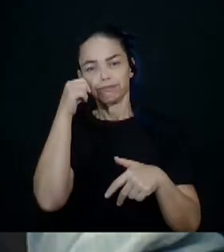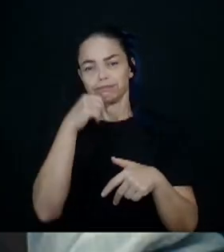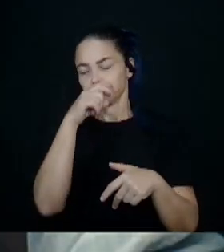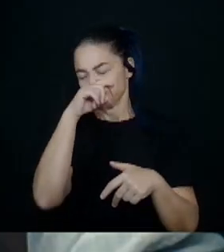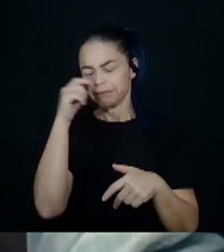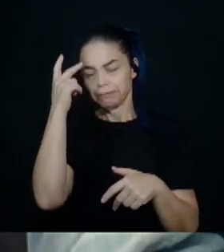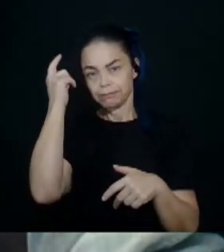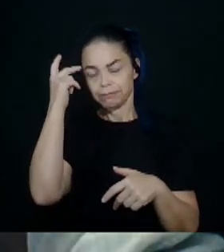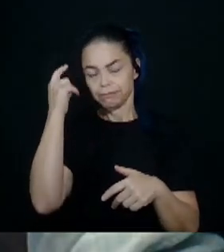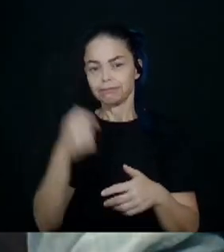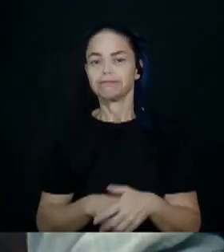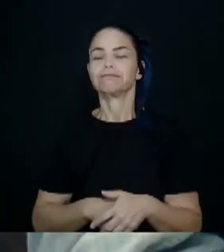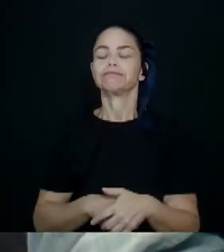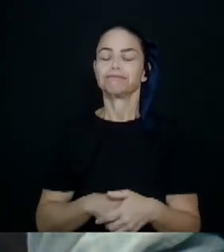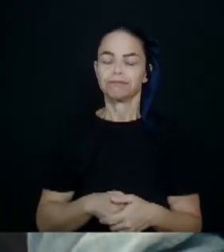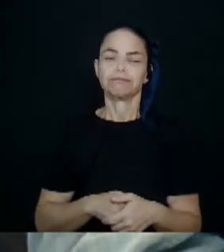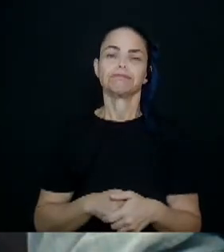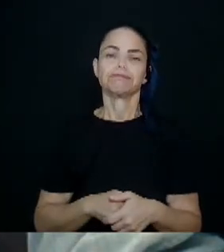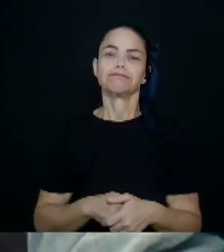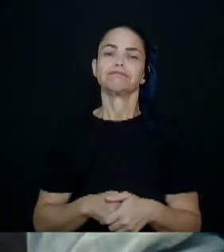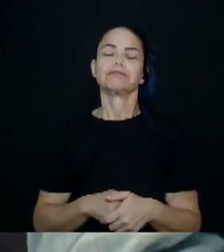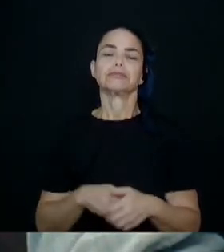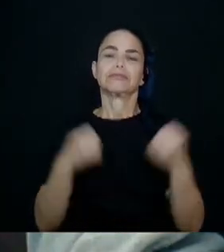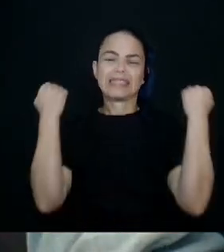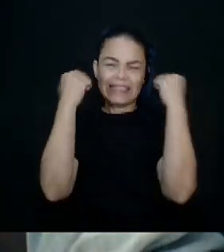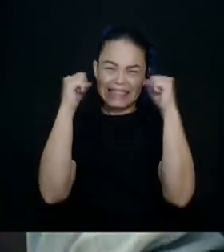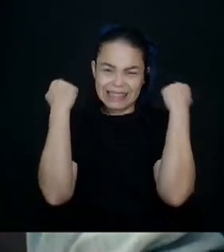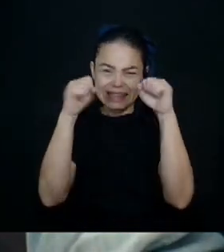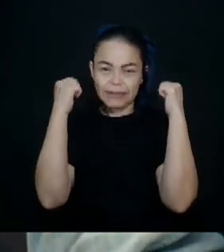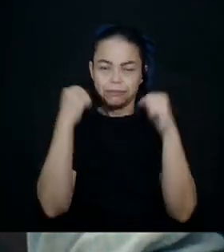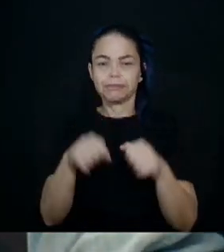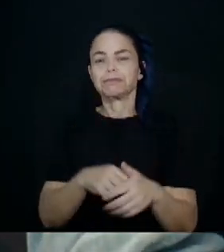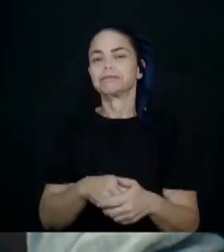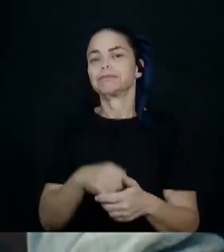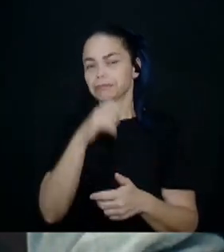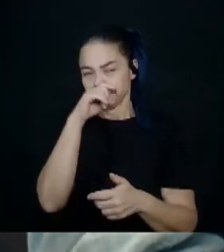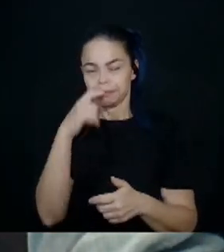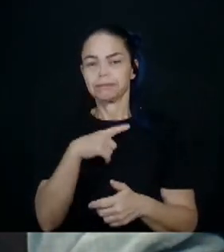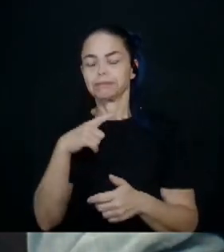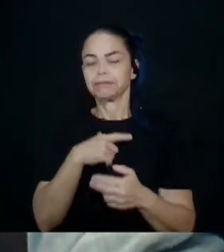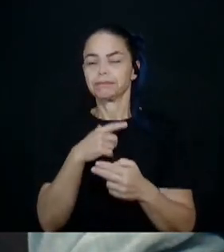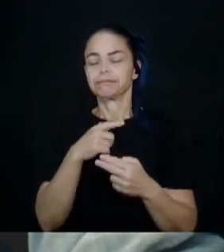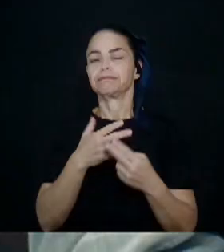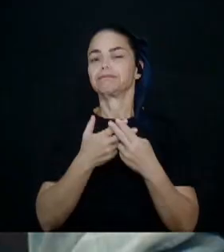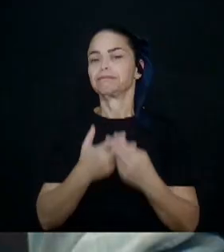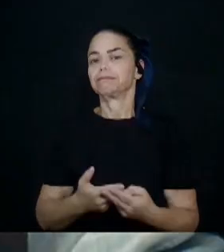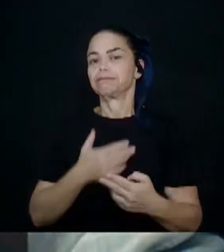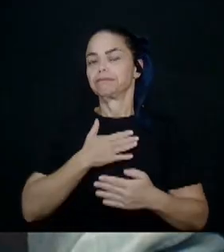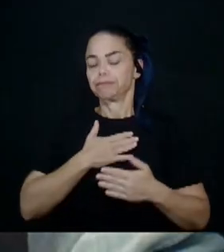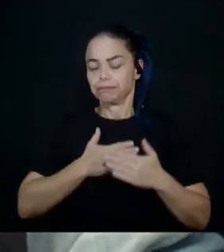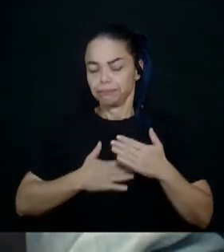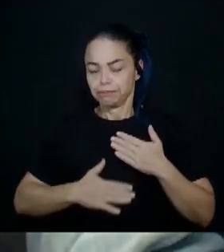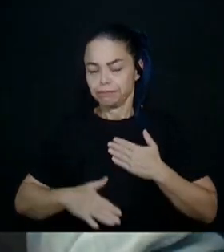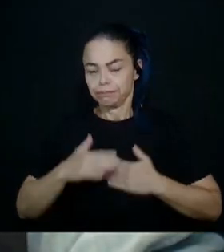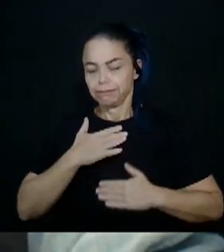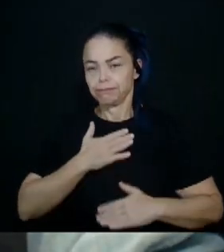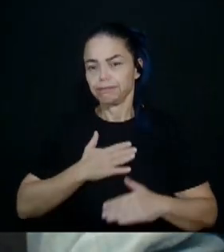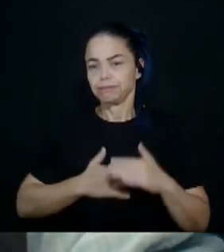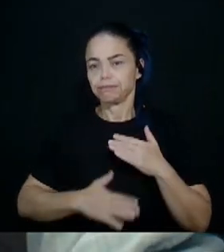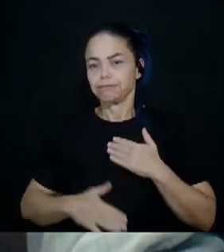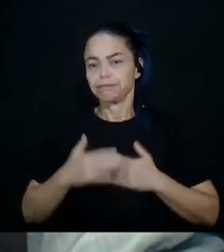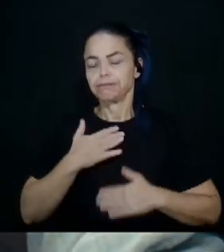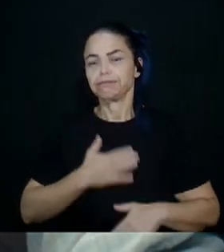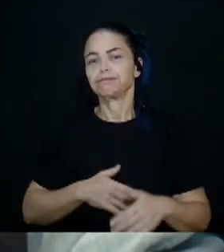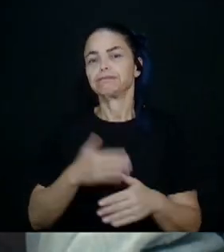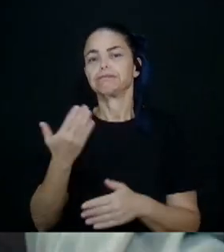pessoas em situações de estresse vão ficar ali travadas. A gente precisa ter mais paciência, mais tolerância. O colega estava